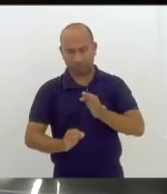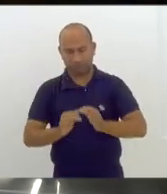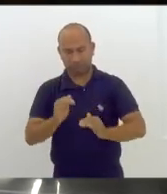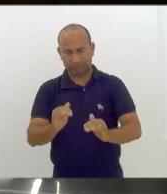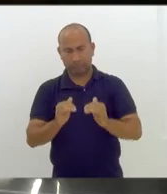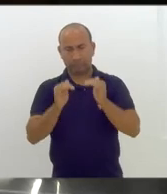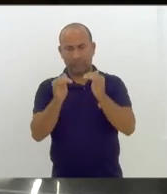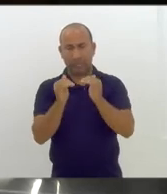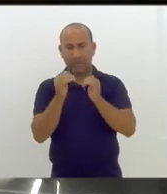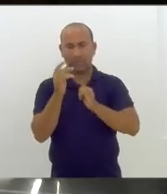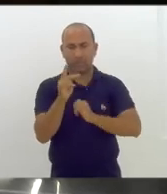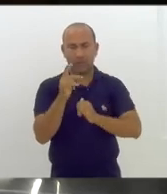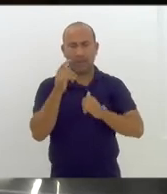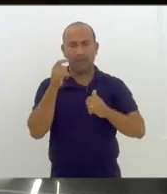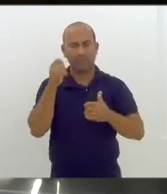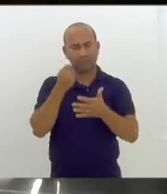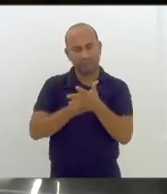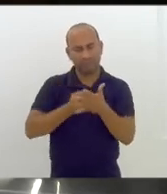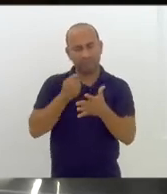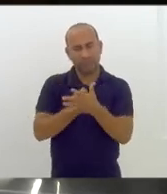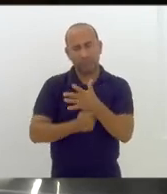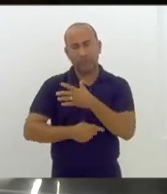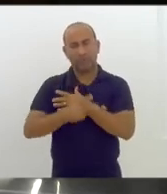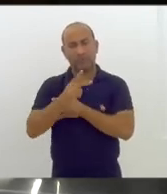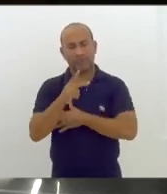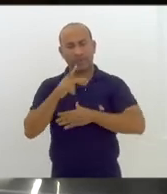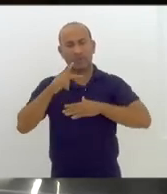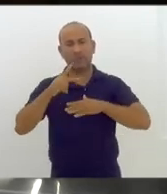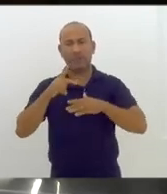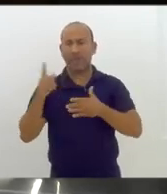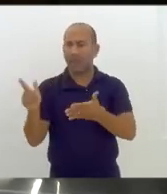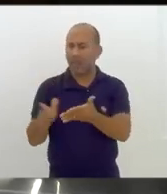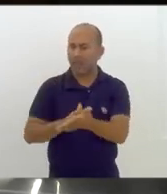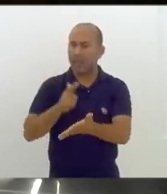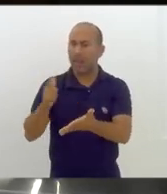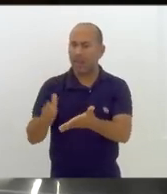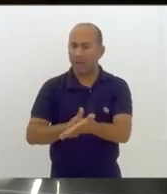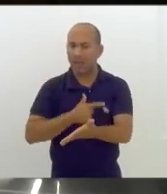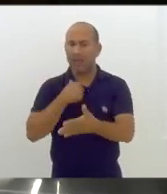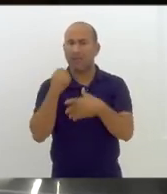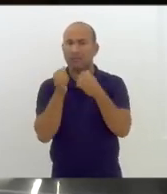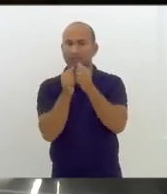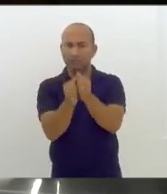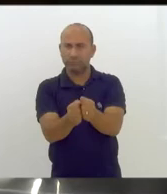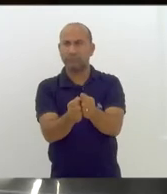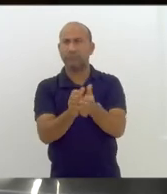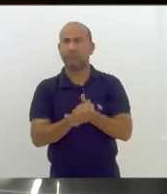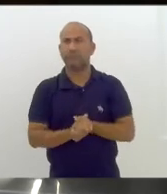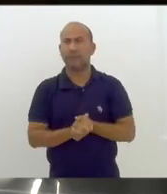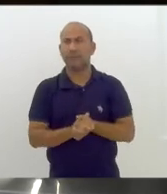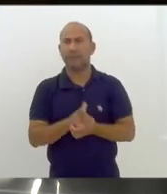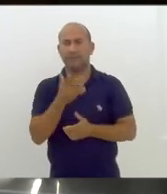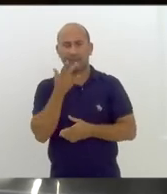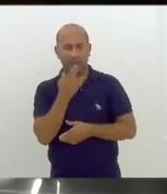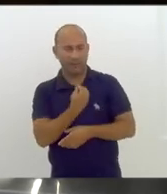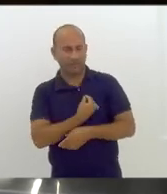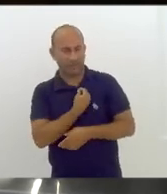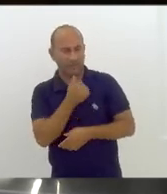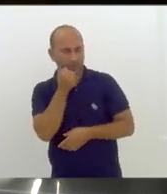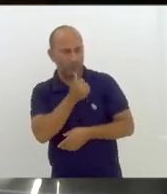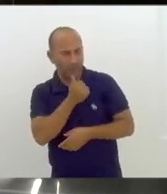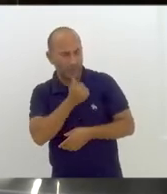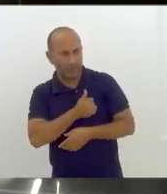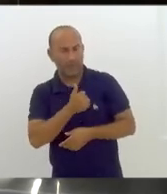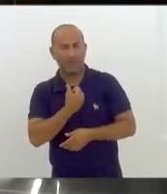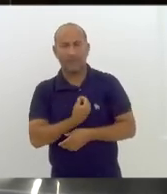através dos seus livros, que eu tive a honra de participar, do primeiro, do Metendo a Colher, ali, de uma forma